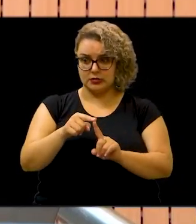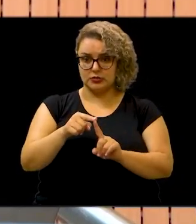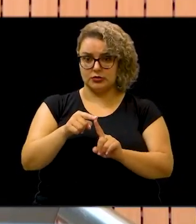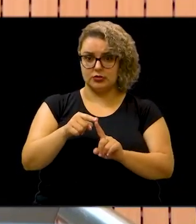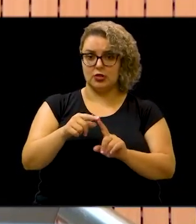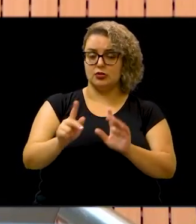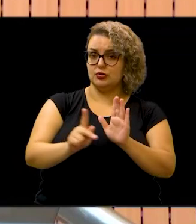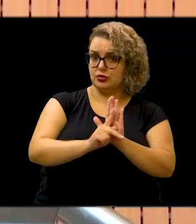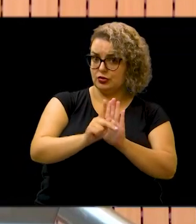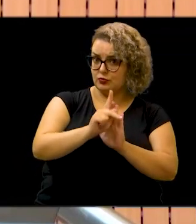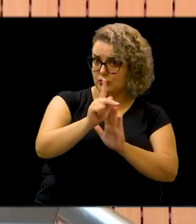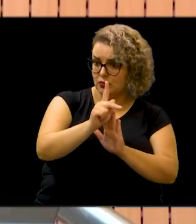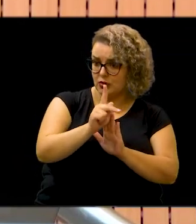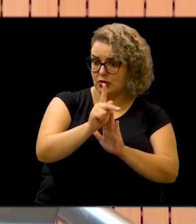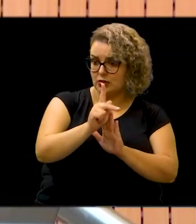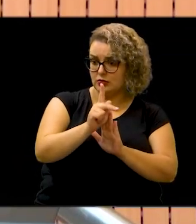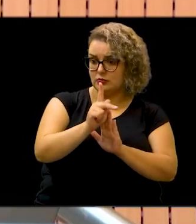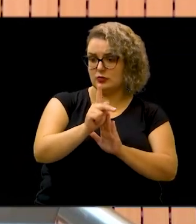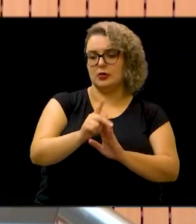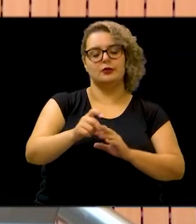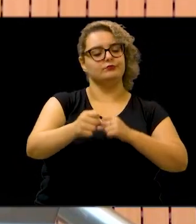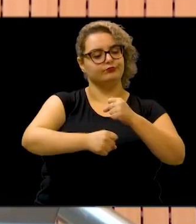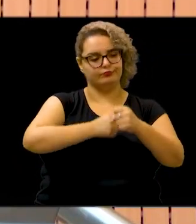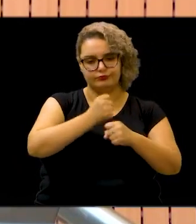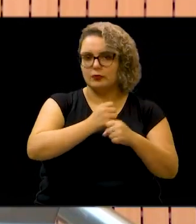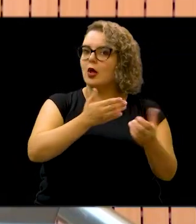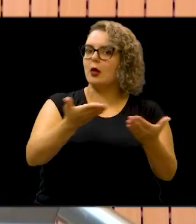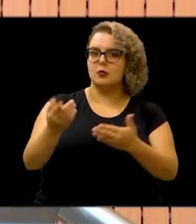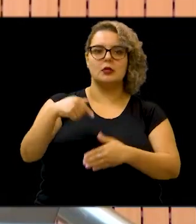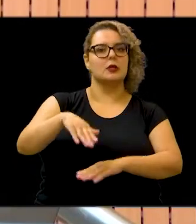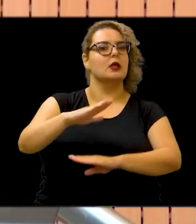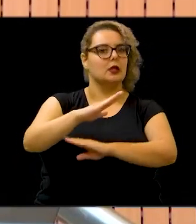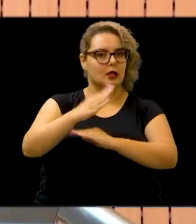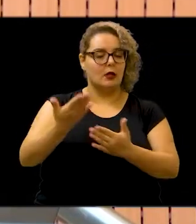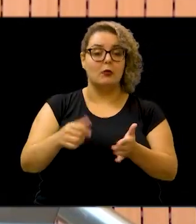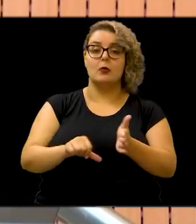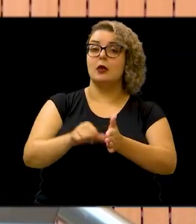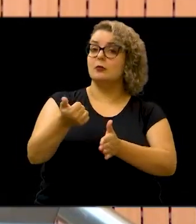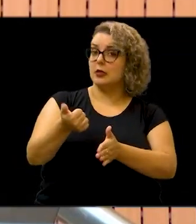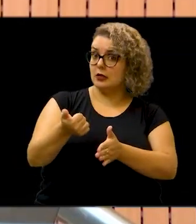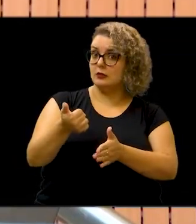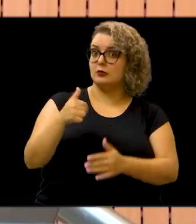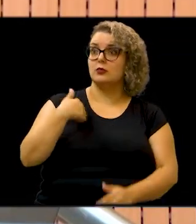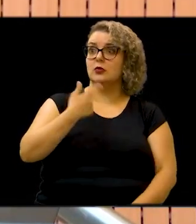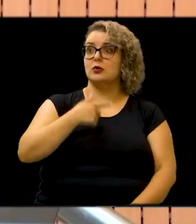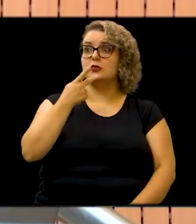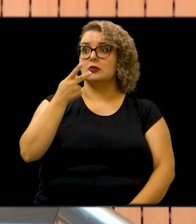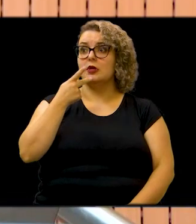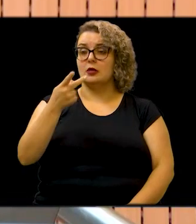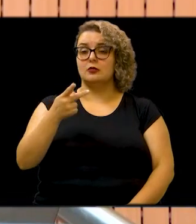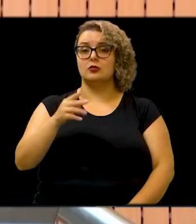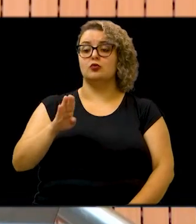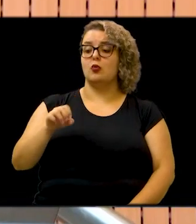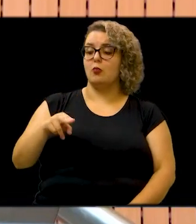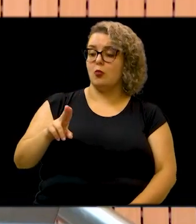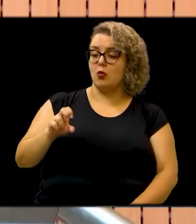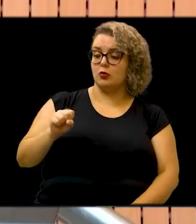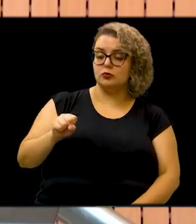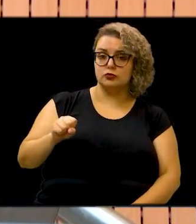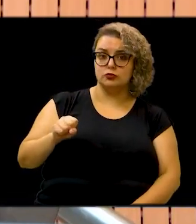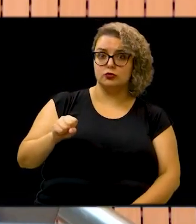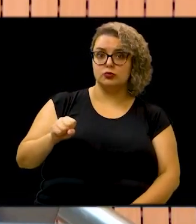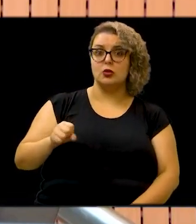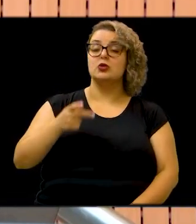de projeto que tem sido anualmente apresentado aqui nessa casa, né? Primeiro, a gente vai falar sobre essa questão do